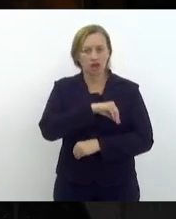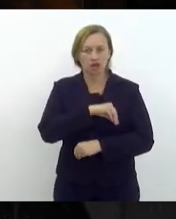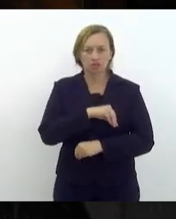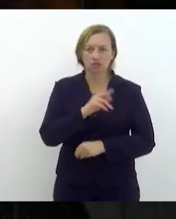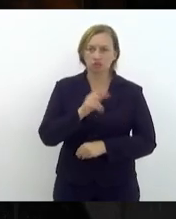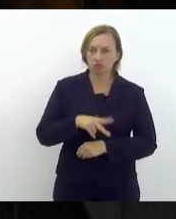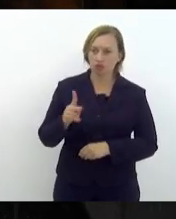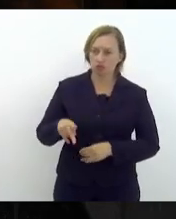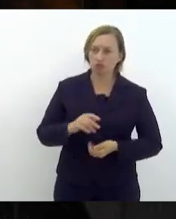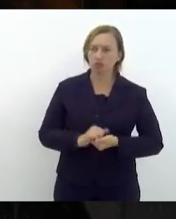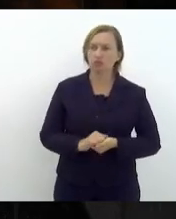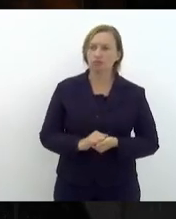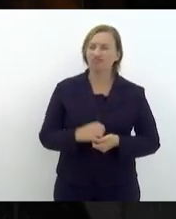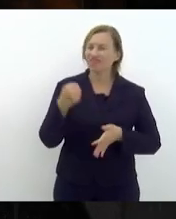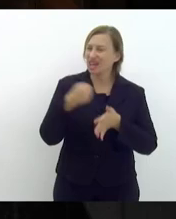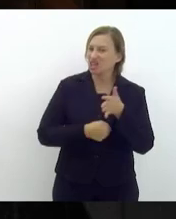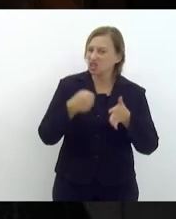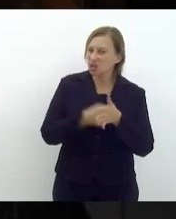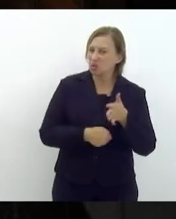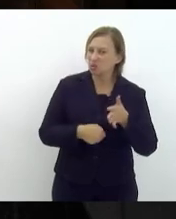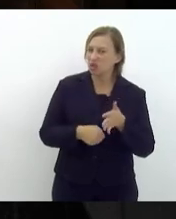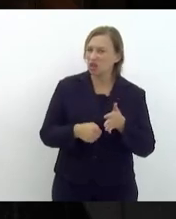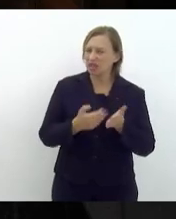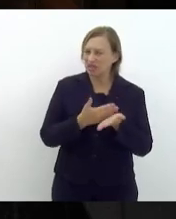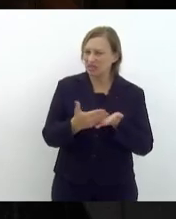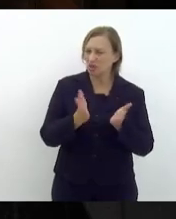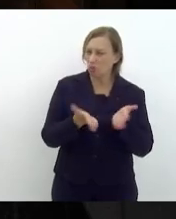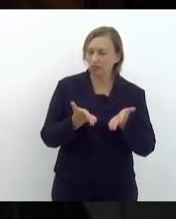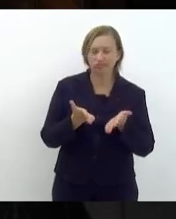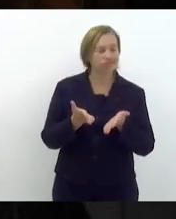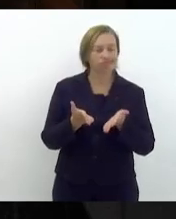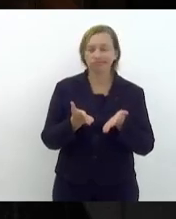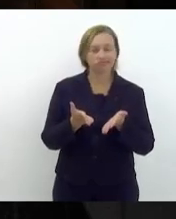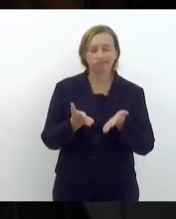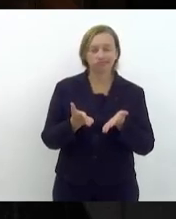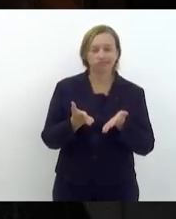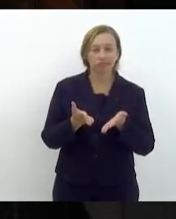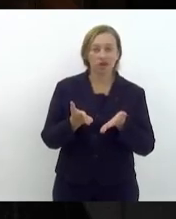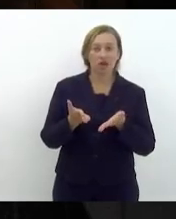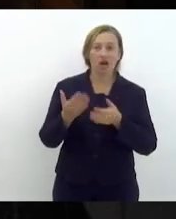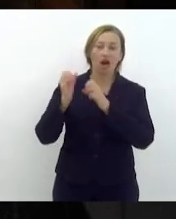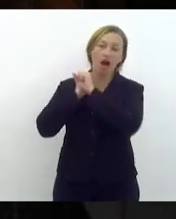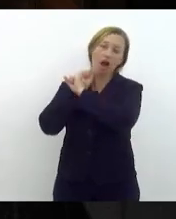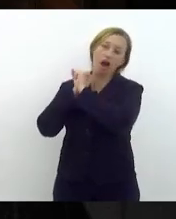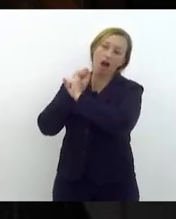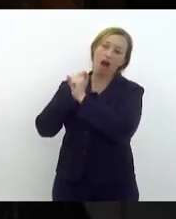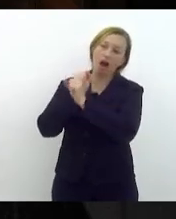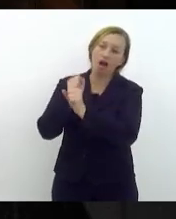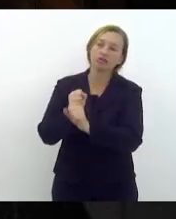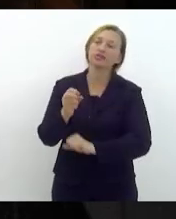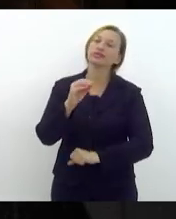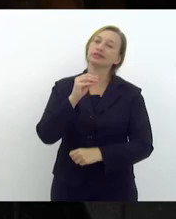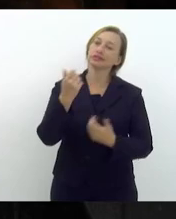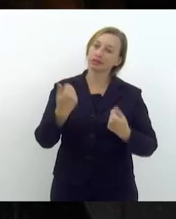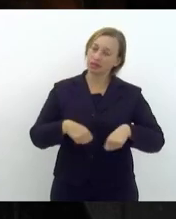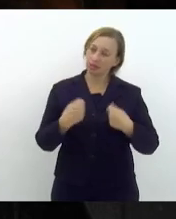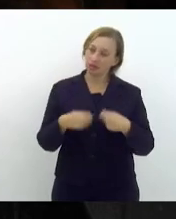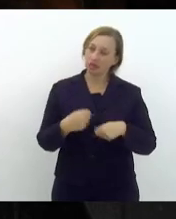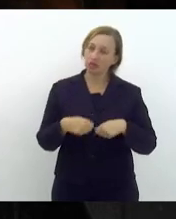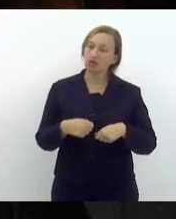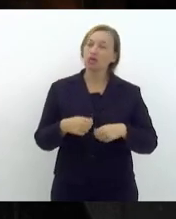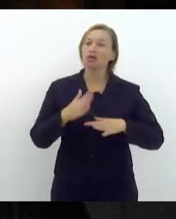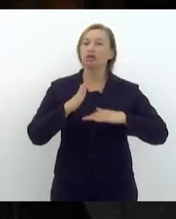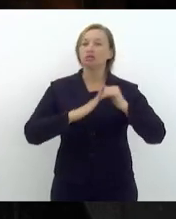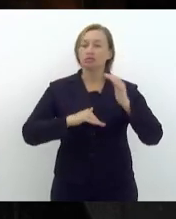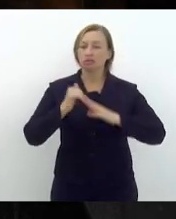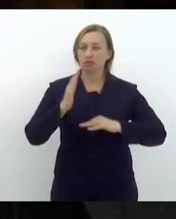magistério essa luta não é de hoje essa luta vem de muito tempo e da Necessidade que os profissionais